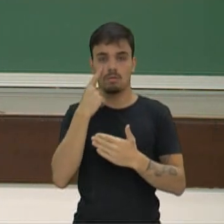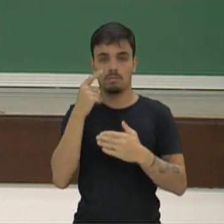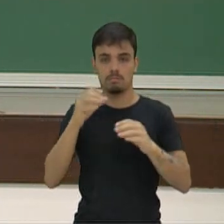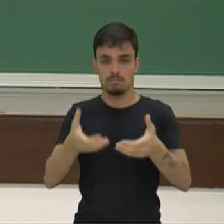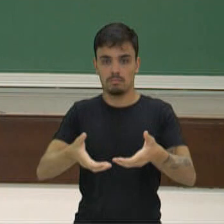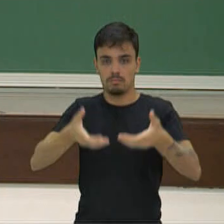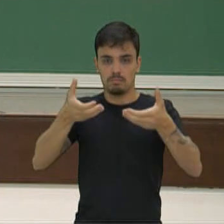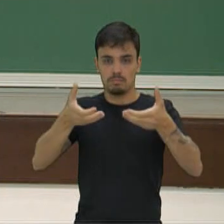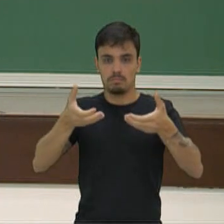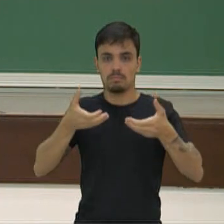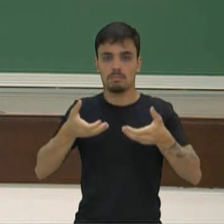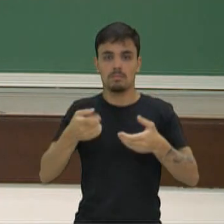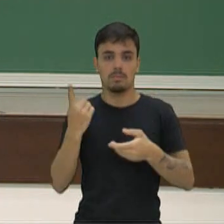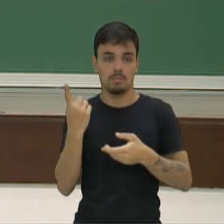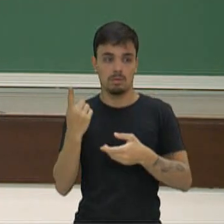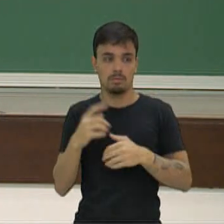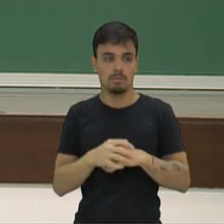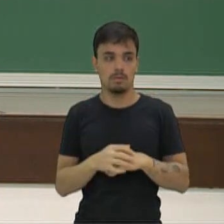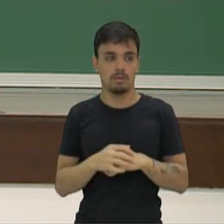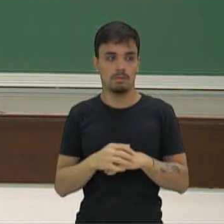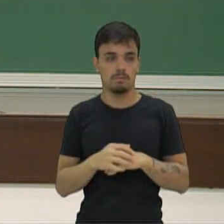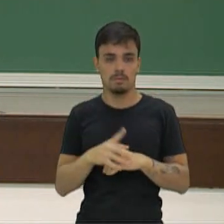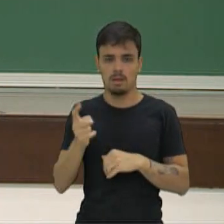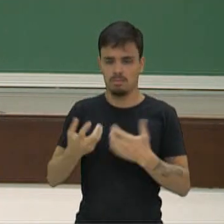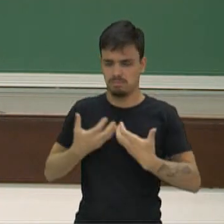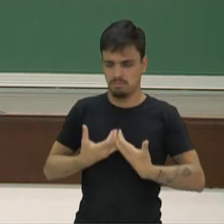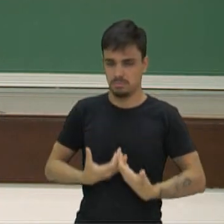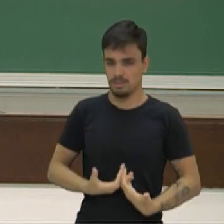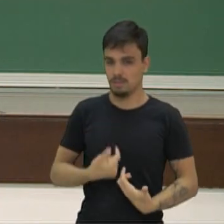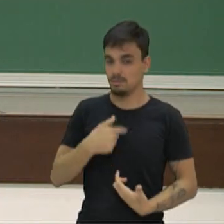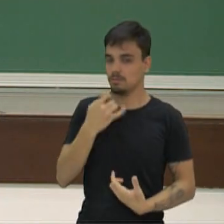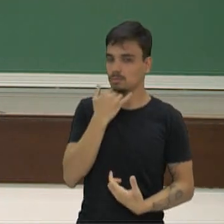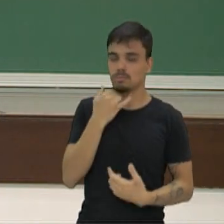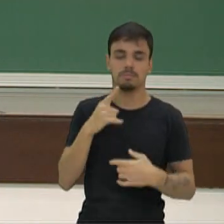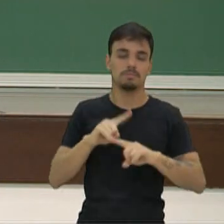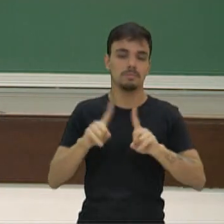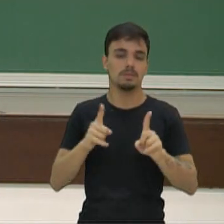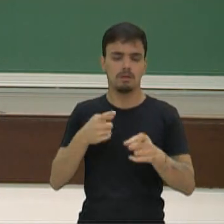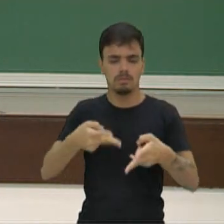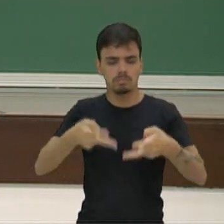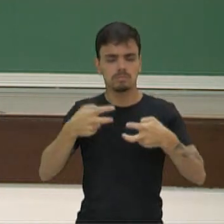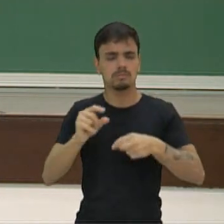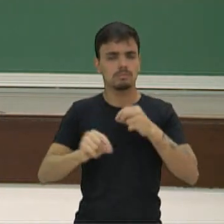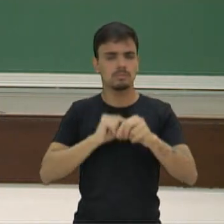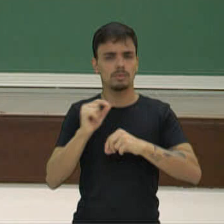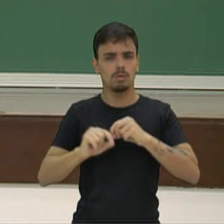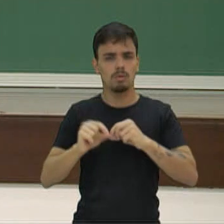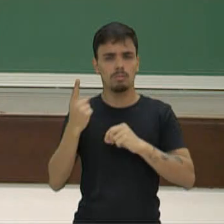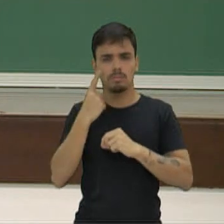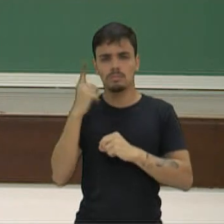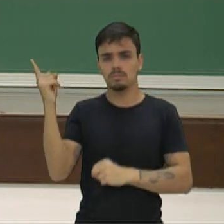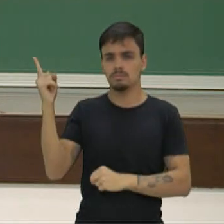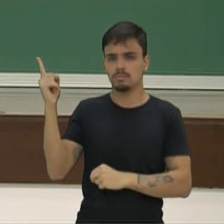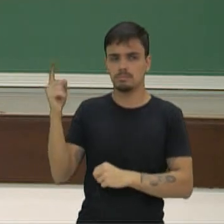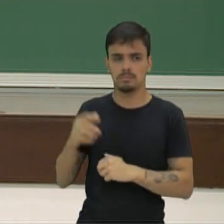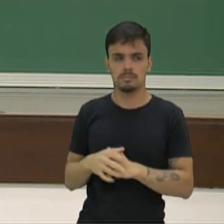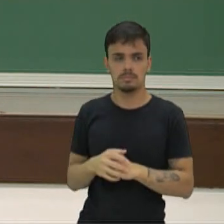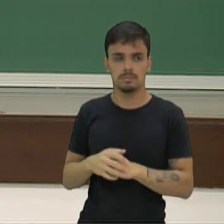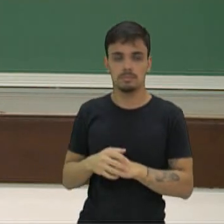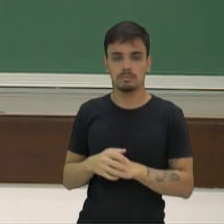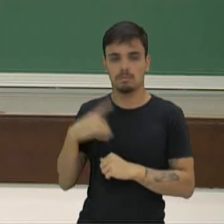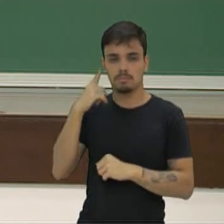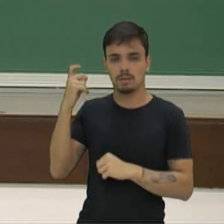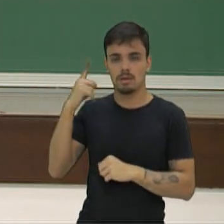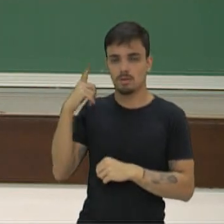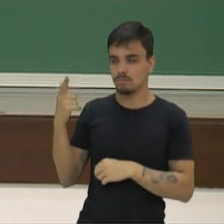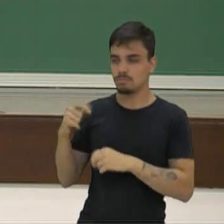gaveta, né, como essa, não consigo mostrar aqui que está pesado para levantar, e dá uma especulada nisso, olha com atenção para essas coisas, já acabou fazendo barulho